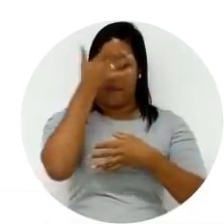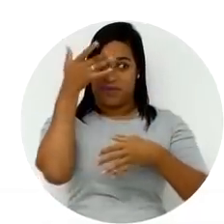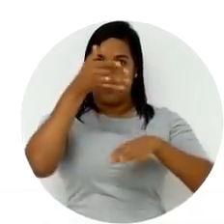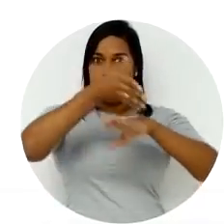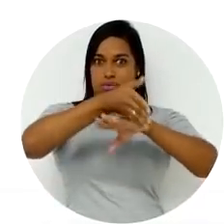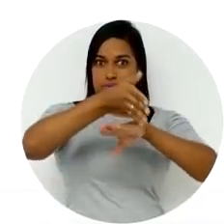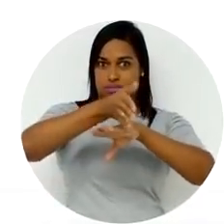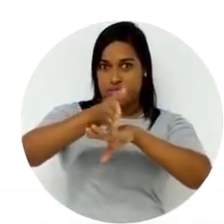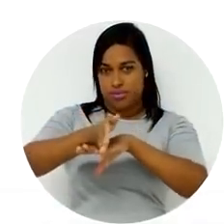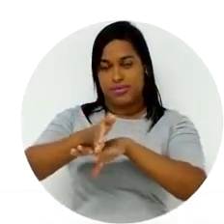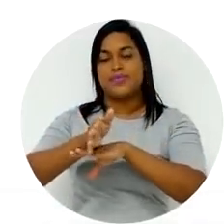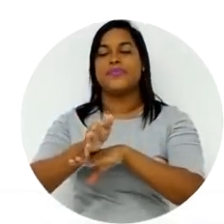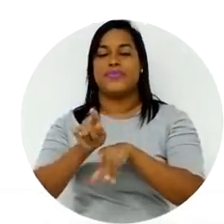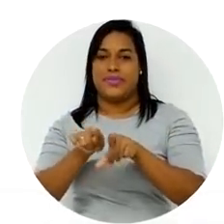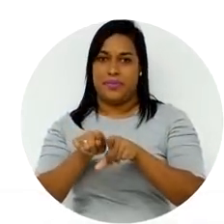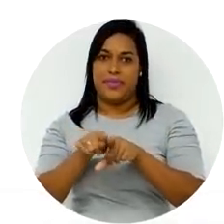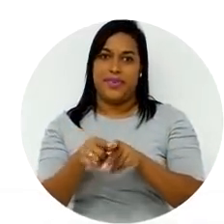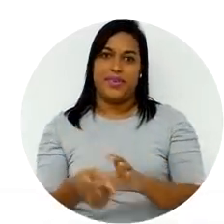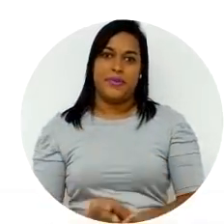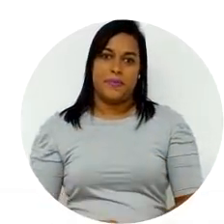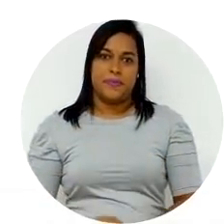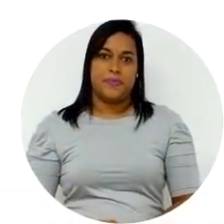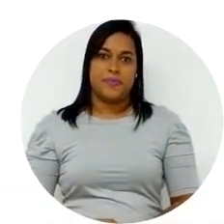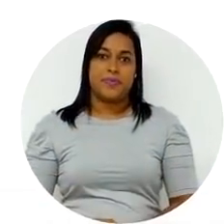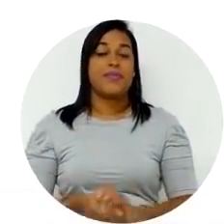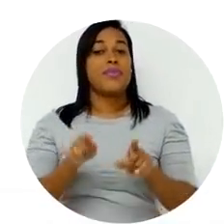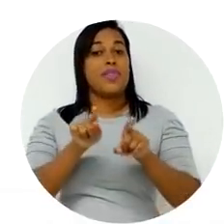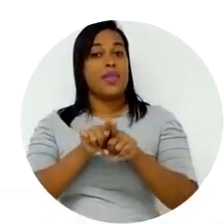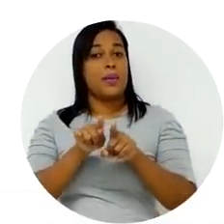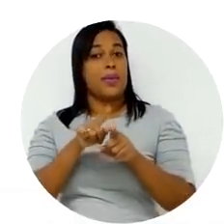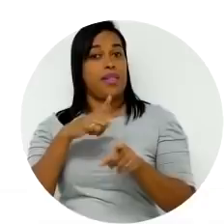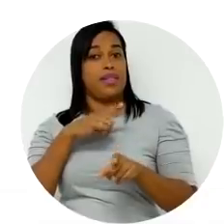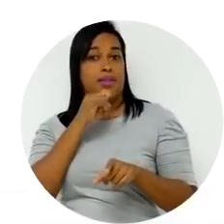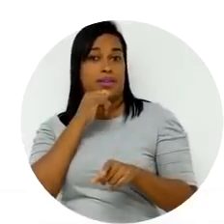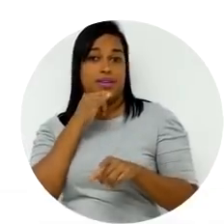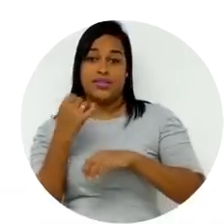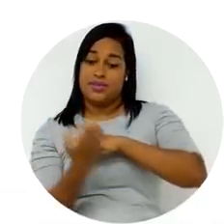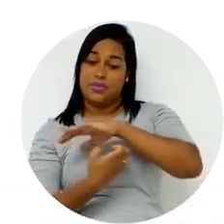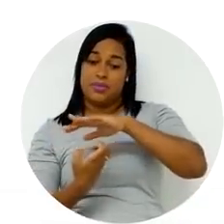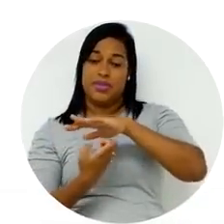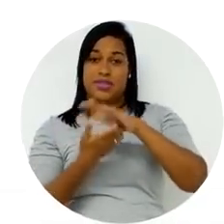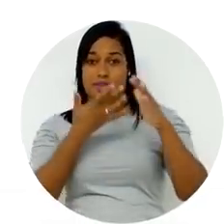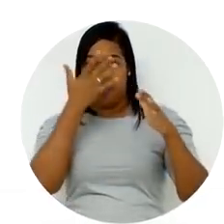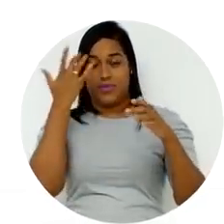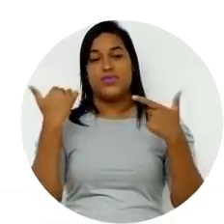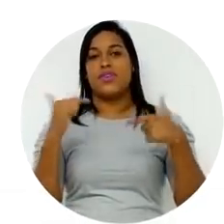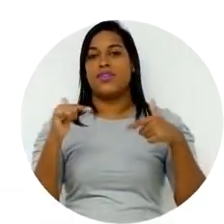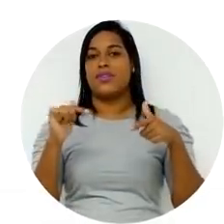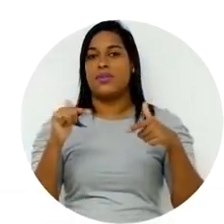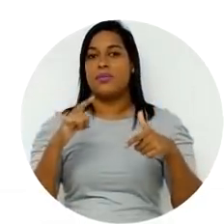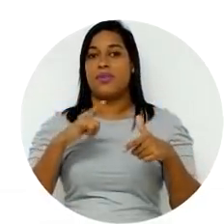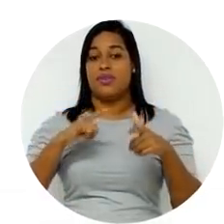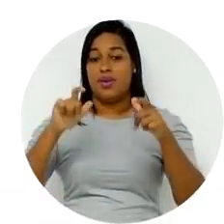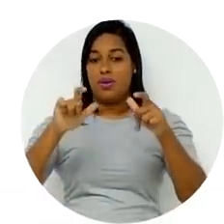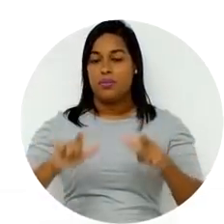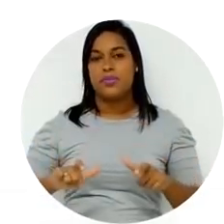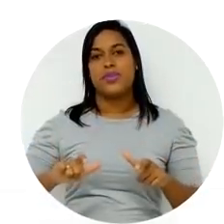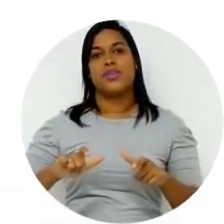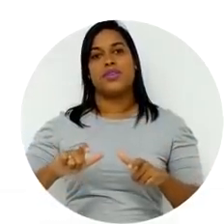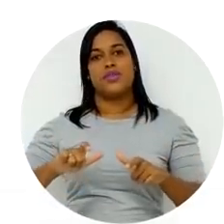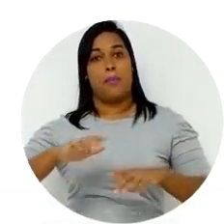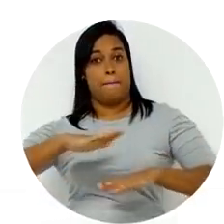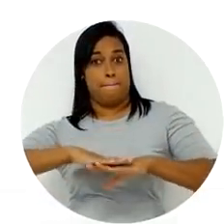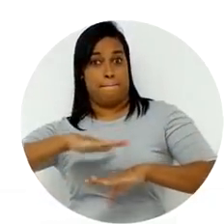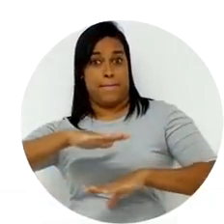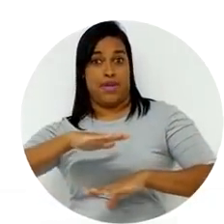pessoa interage. Além disso, existe, por exemplo, nas empresas em que a pessoa trabalha, um ambiente